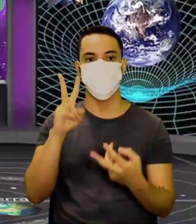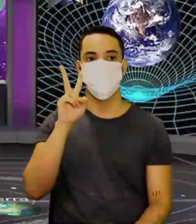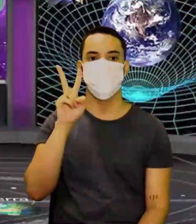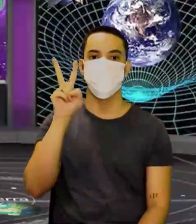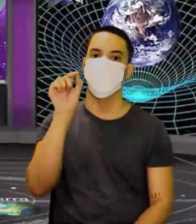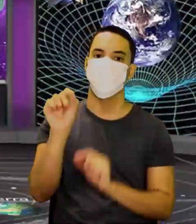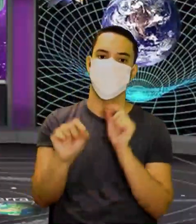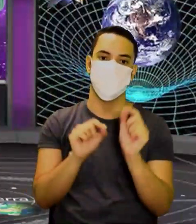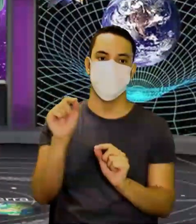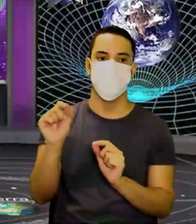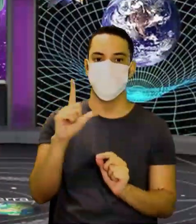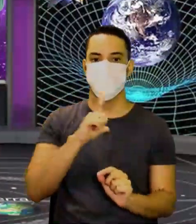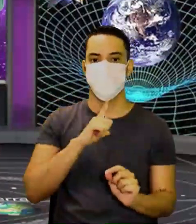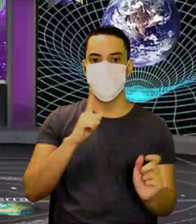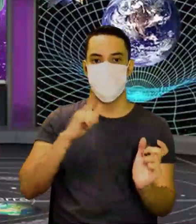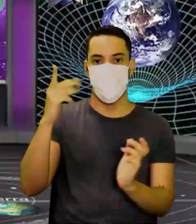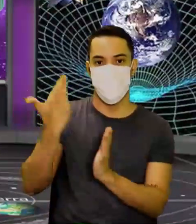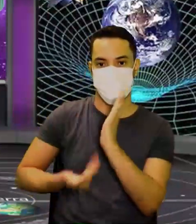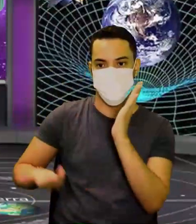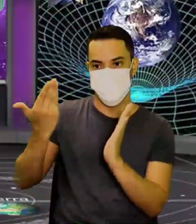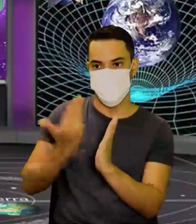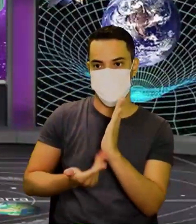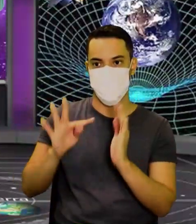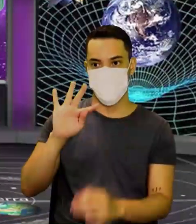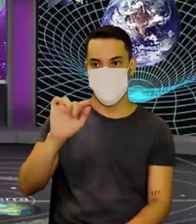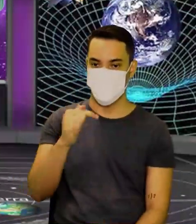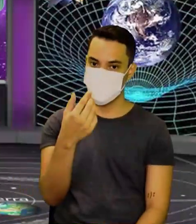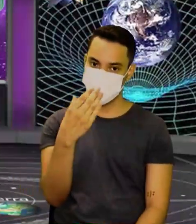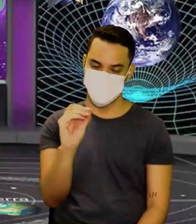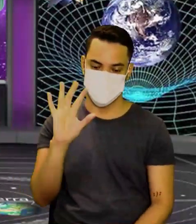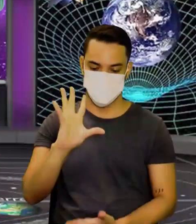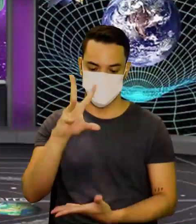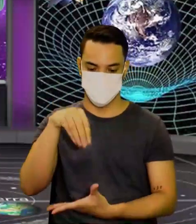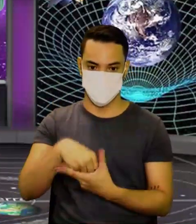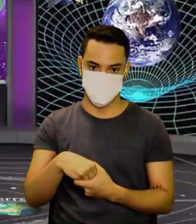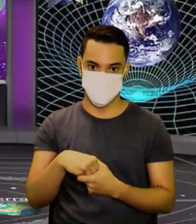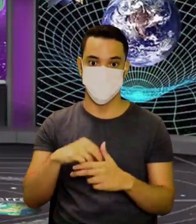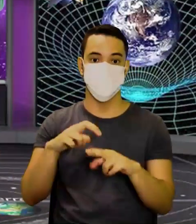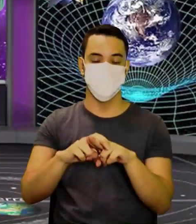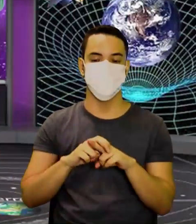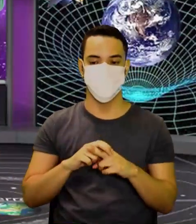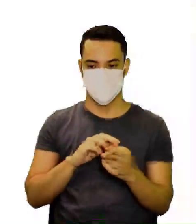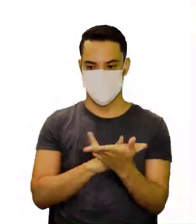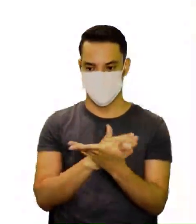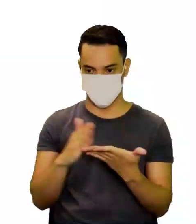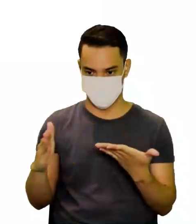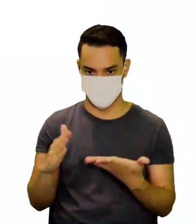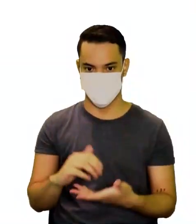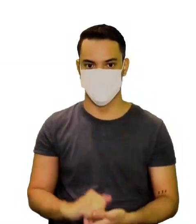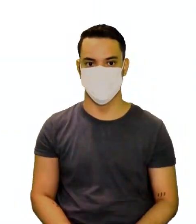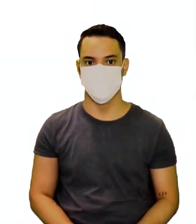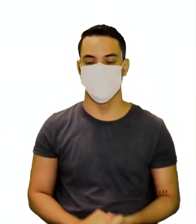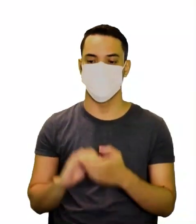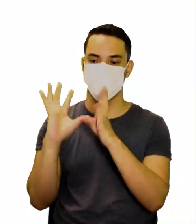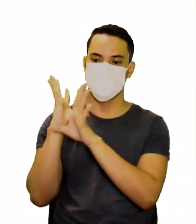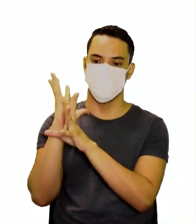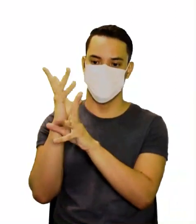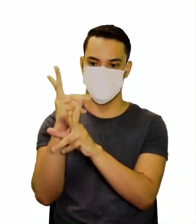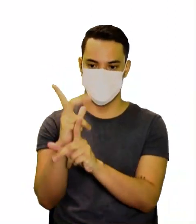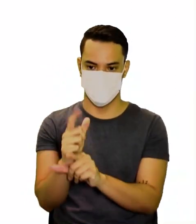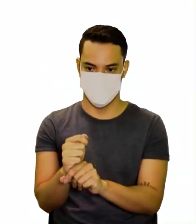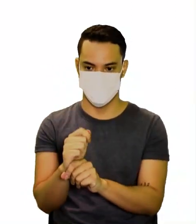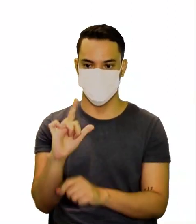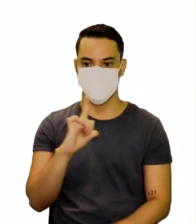né, pessoal, uma perca de tensão, né, ali pelo meio, ok? Então vamos lá, olha só. Na nossa revisão